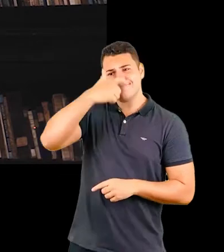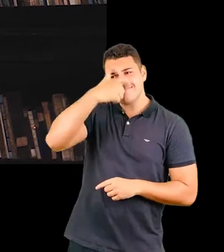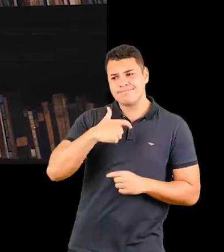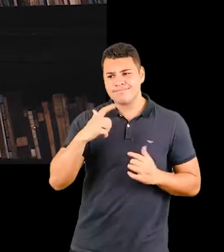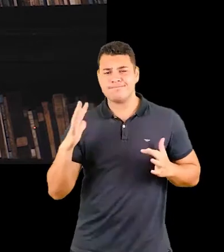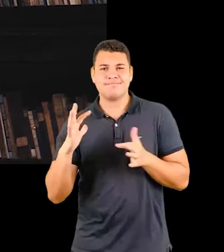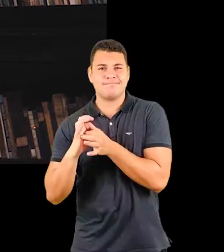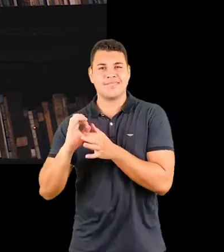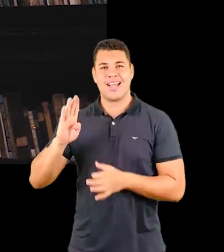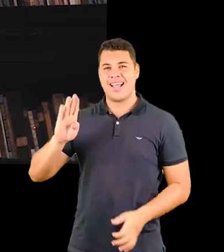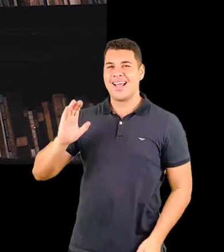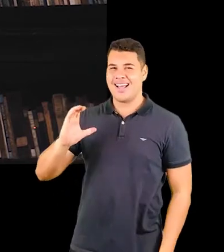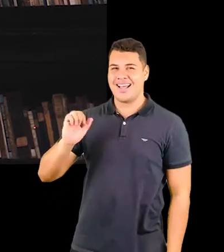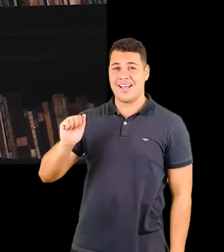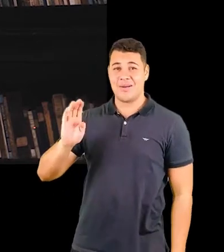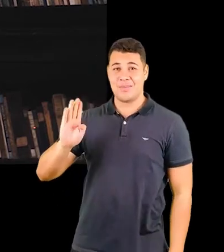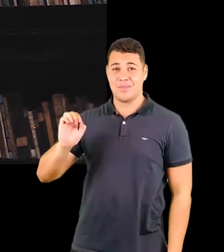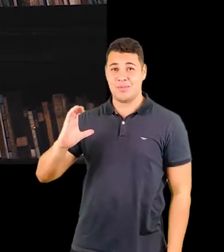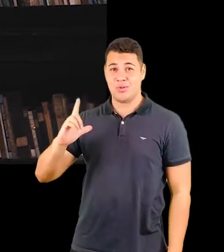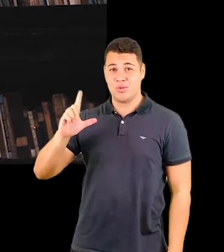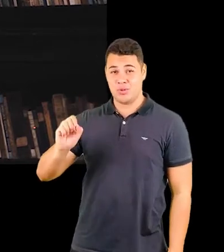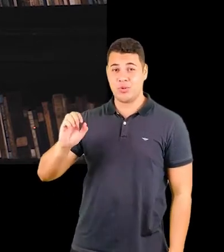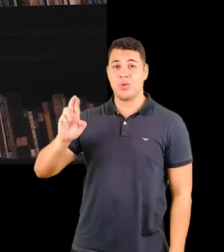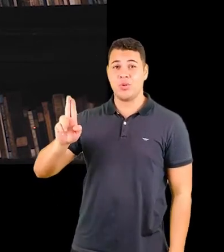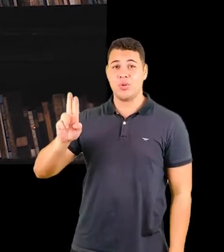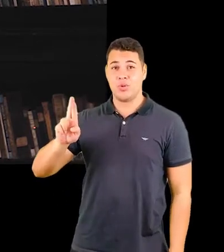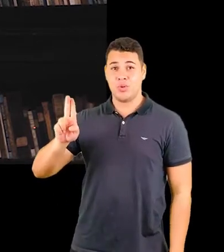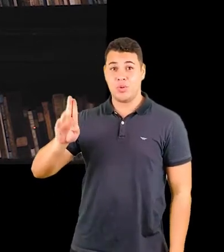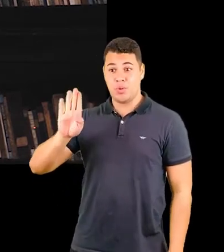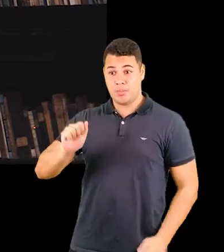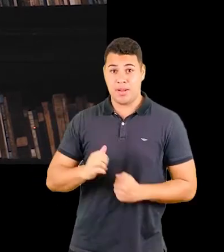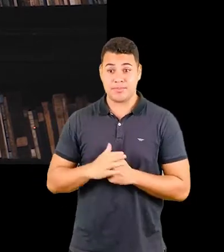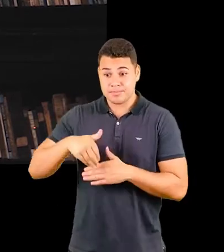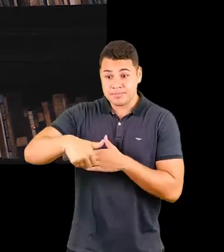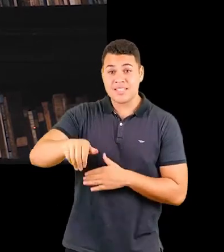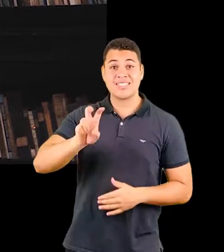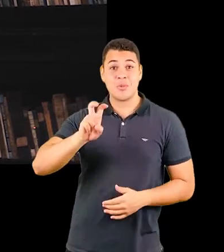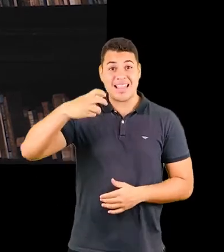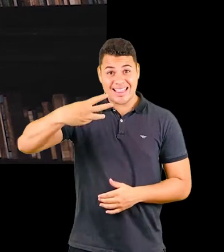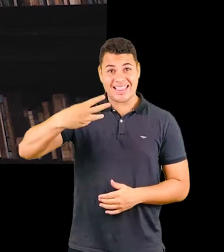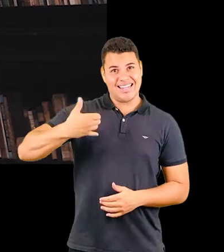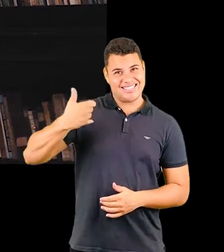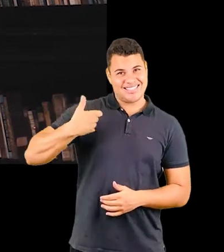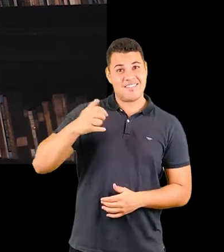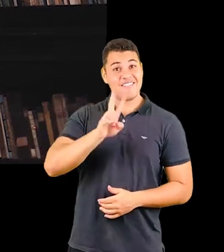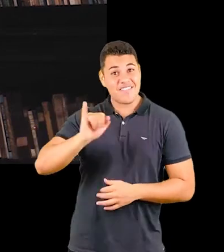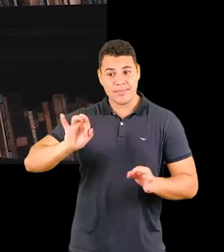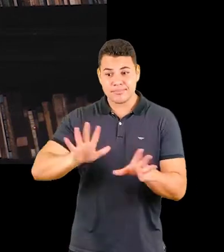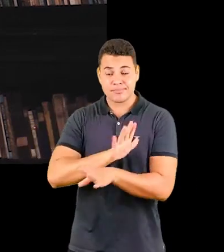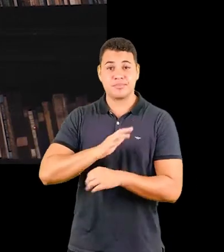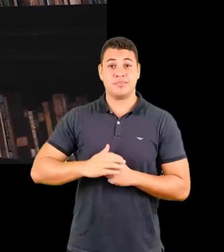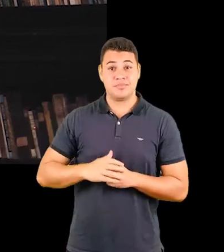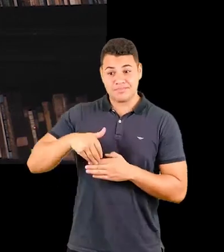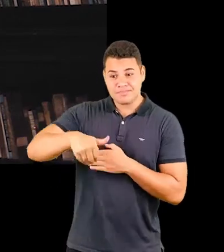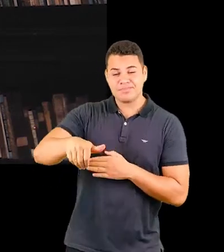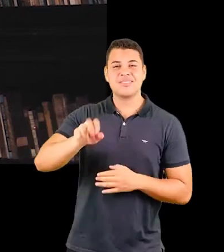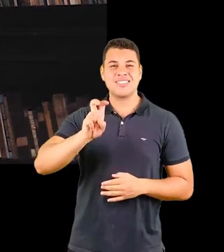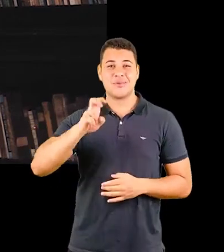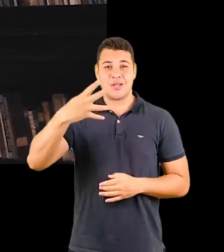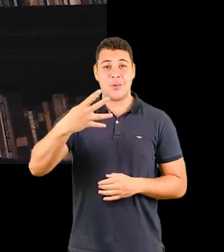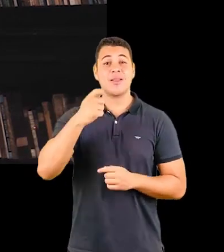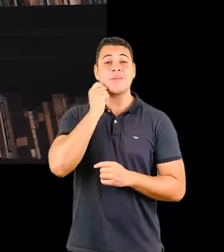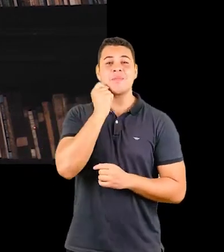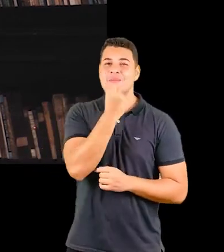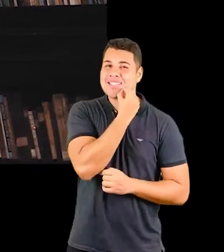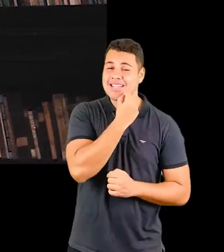com o Caboclo Curubá. O Caboclo Curubá, 53 anos, vai completar 54 em